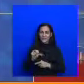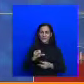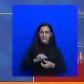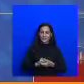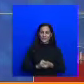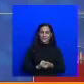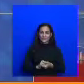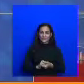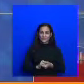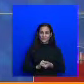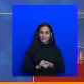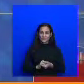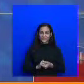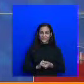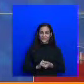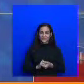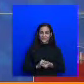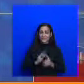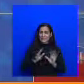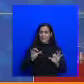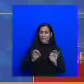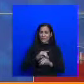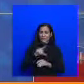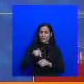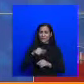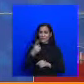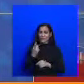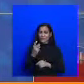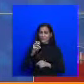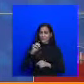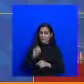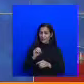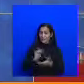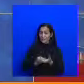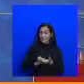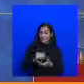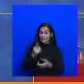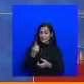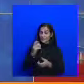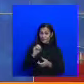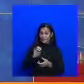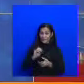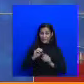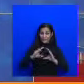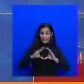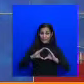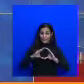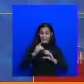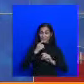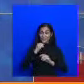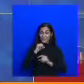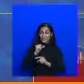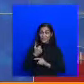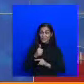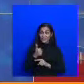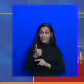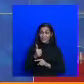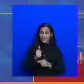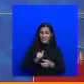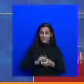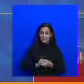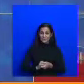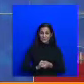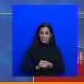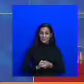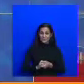Laranja número 29. Já foram sorteados 10 números, faltam 10. Bola vermelha, número